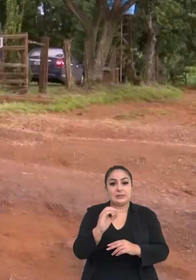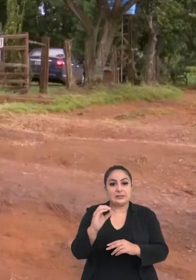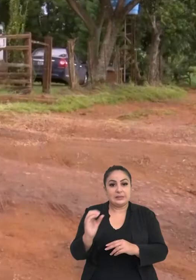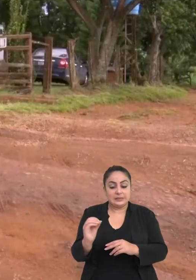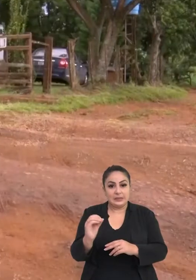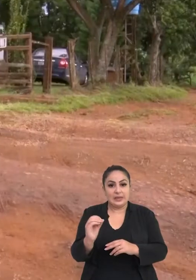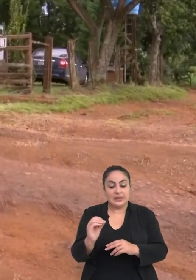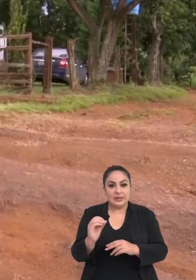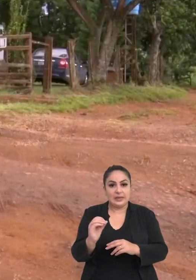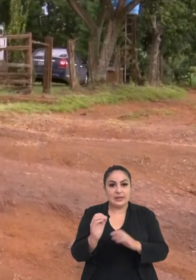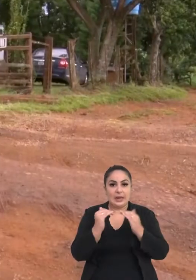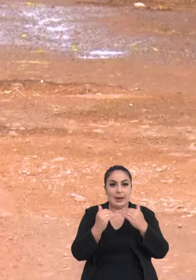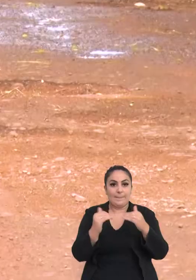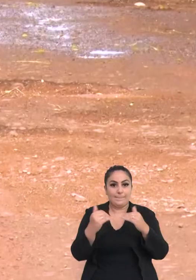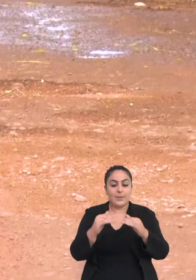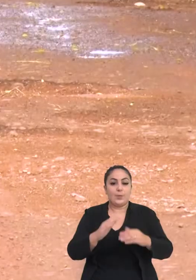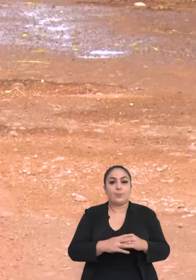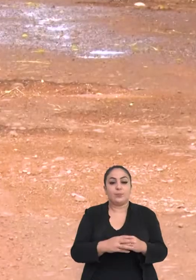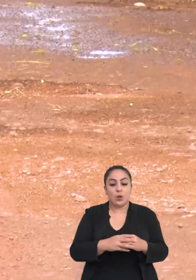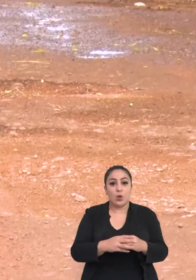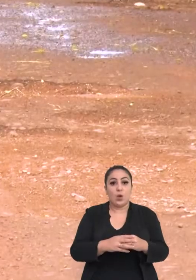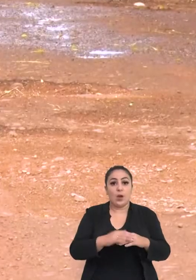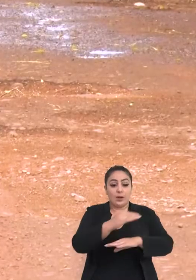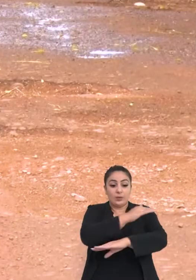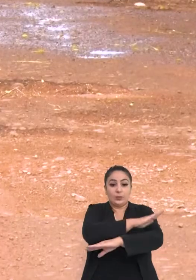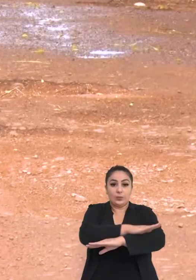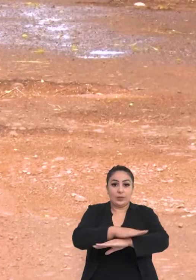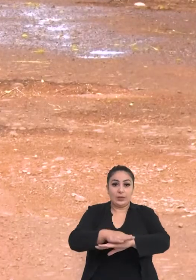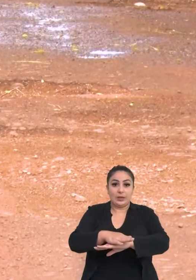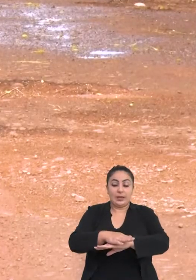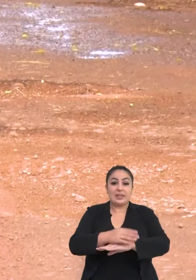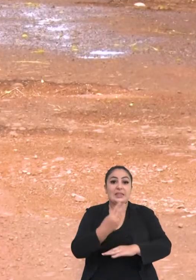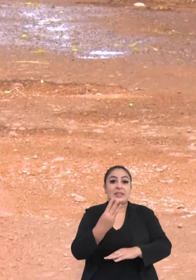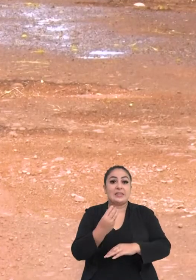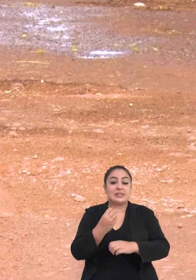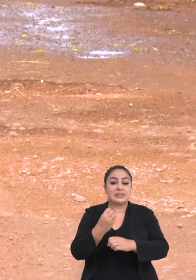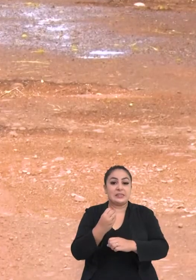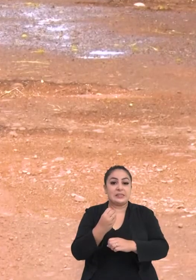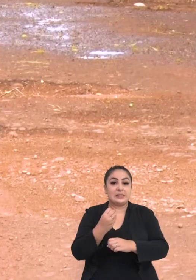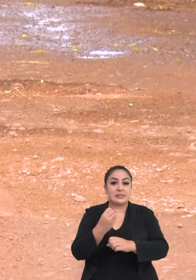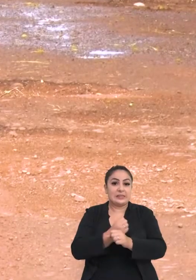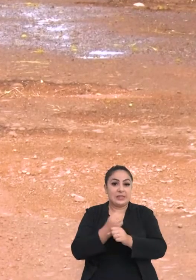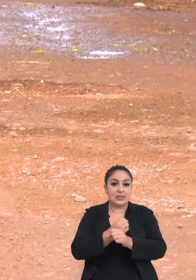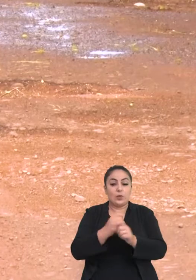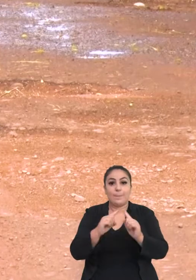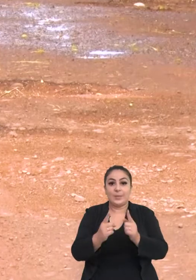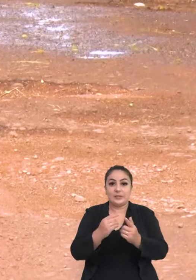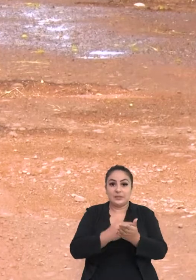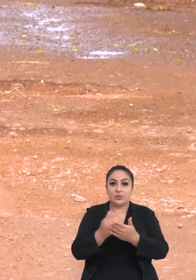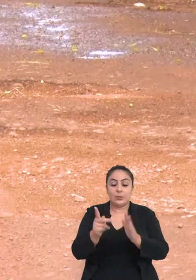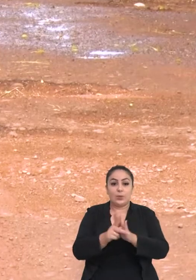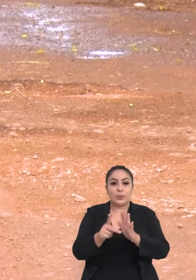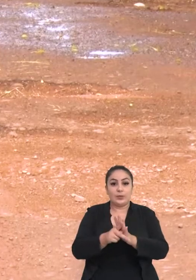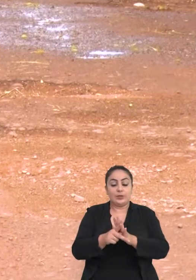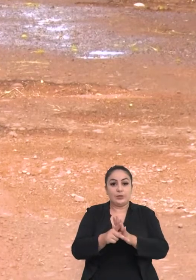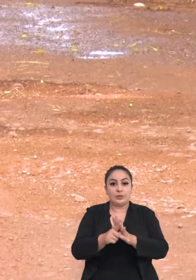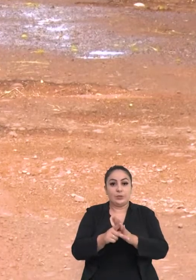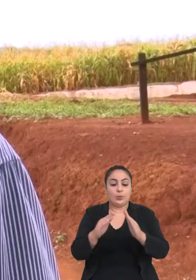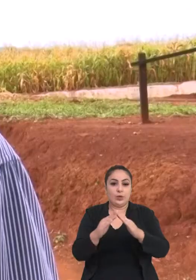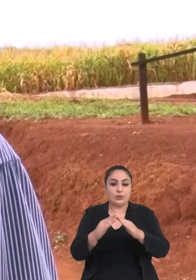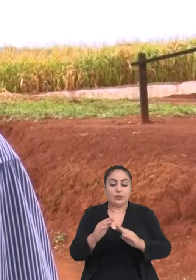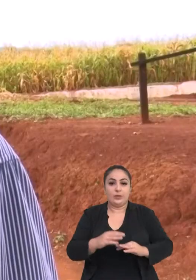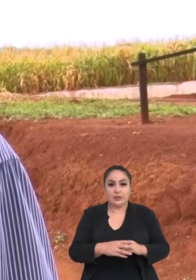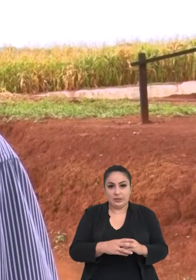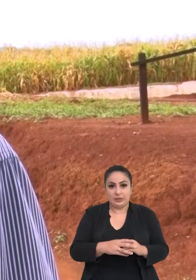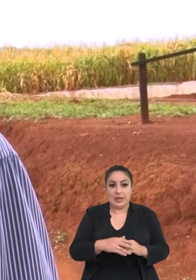mais de 100 caminhões. O trecho foi asfaltado há 3 anos, mas por iniciativa do morador.